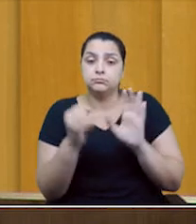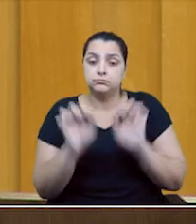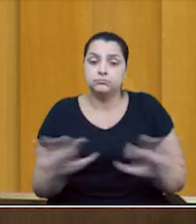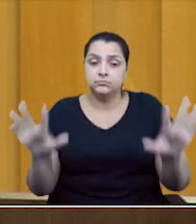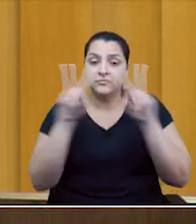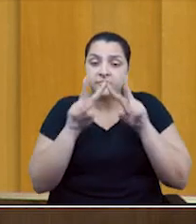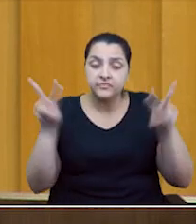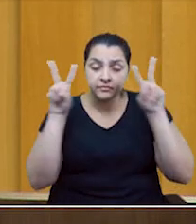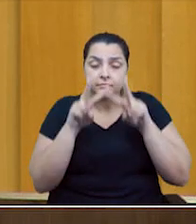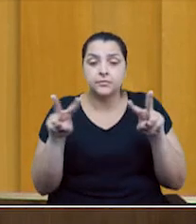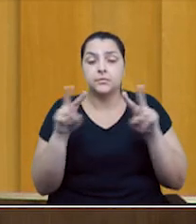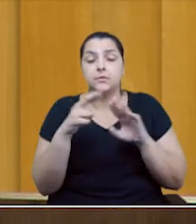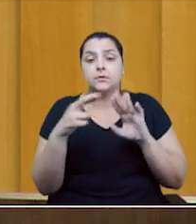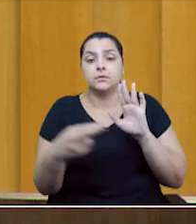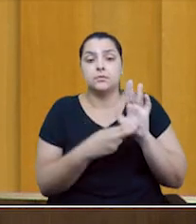CSJT